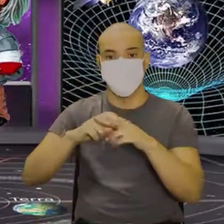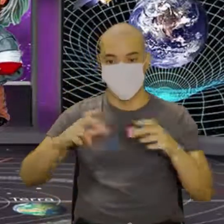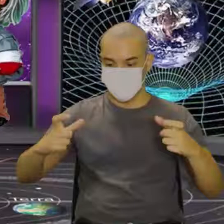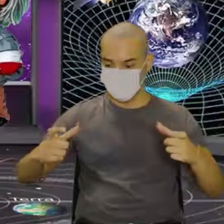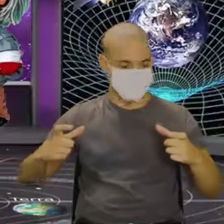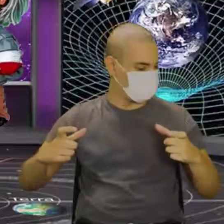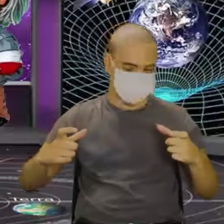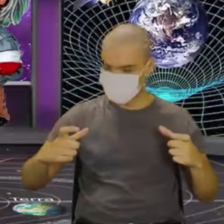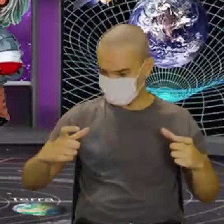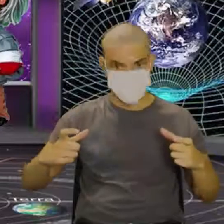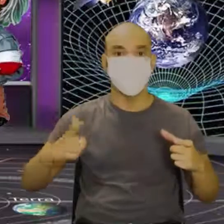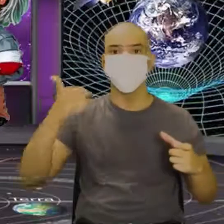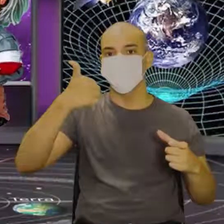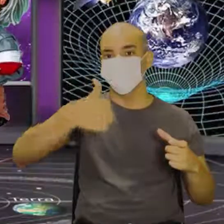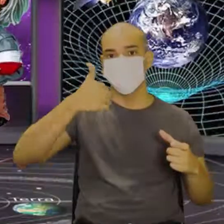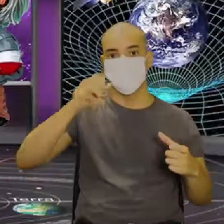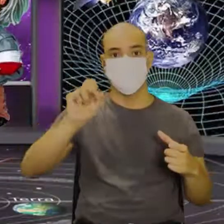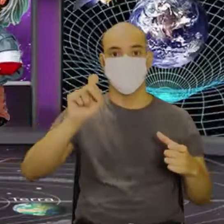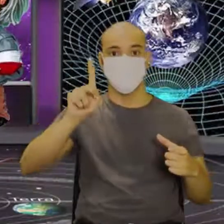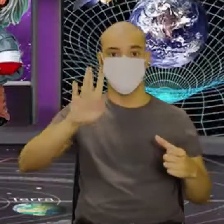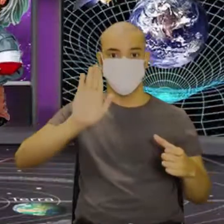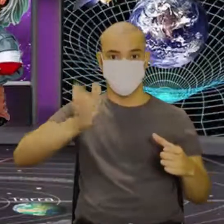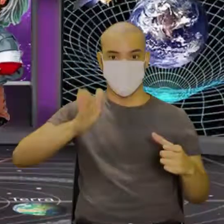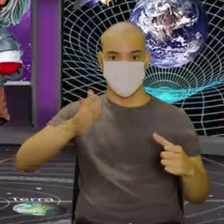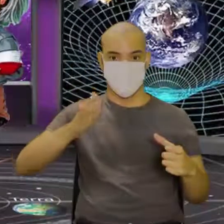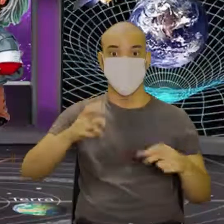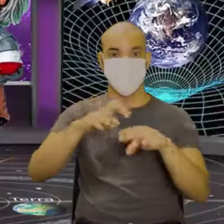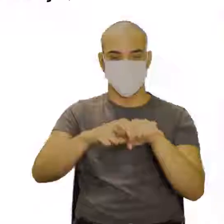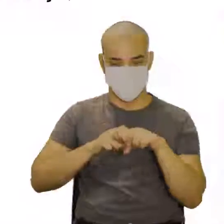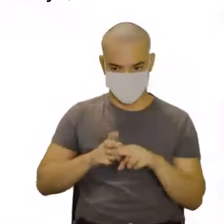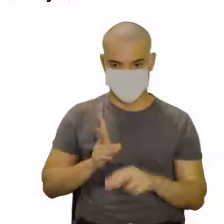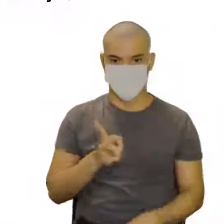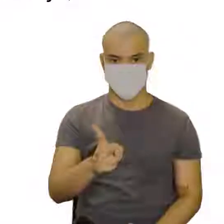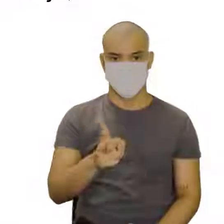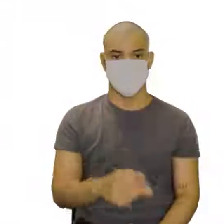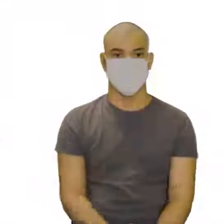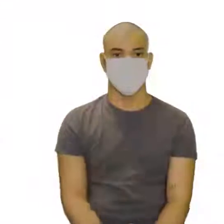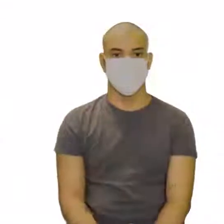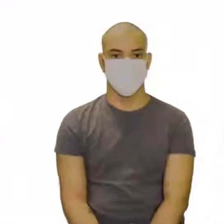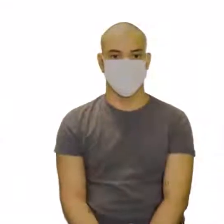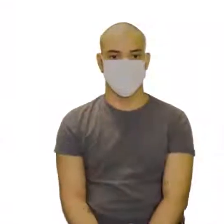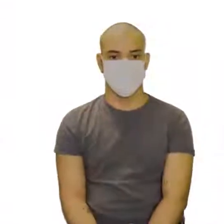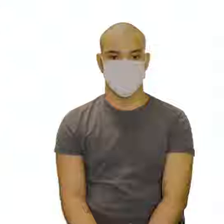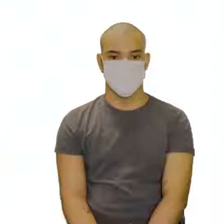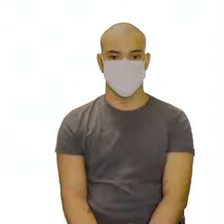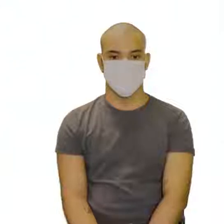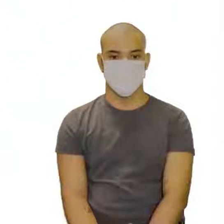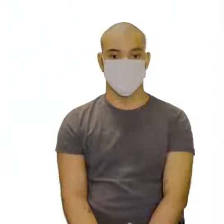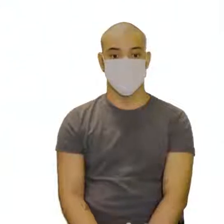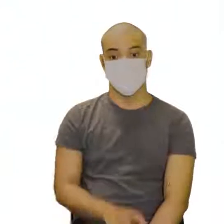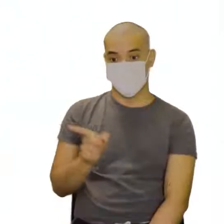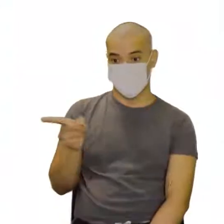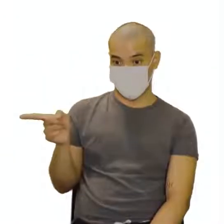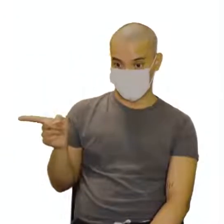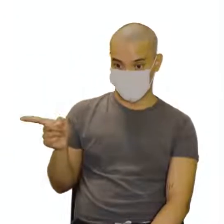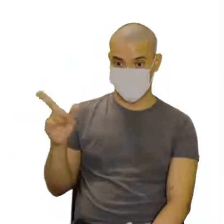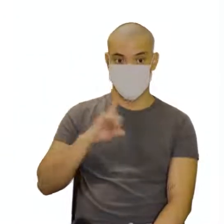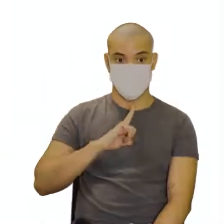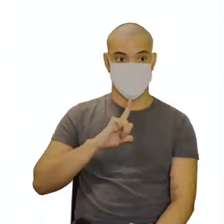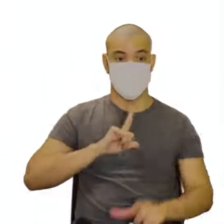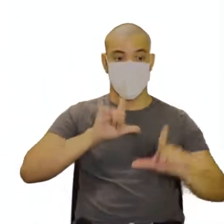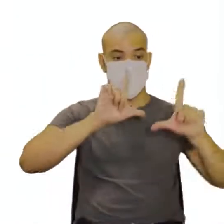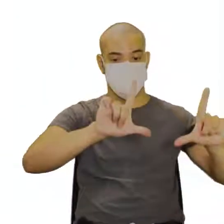quê? Carregadas. Entendido isso? Ok? Então vamos continuar, jovens. Olha só. Então tá aqui uma figura